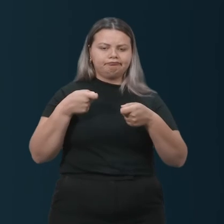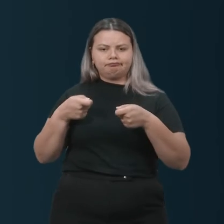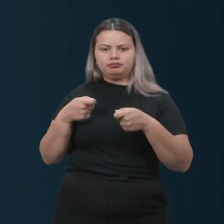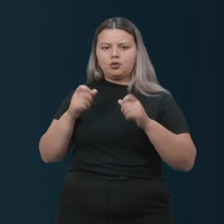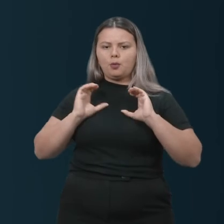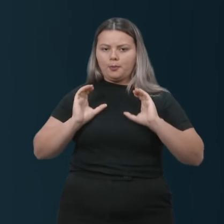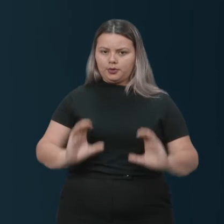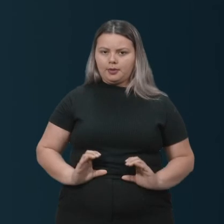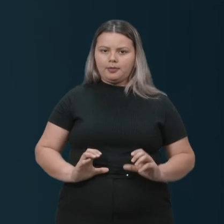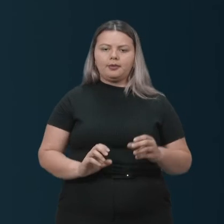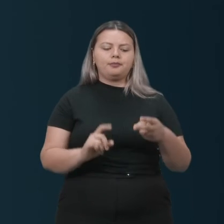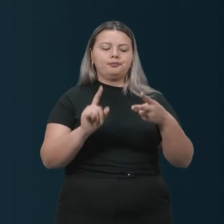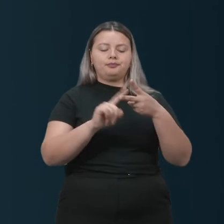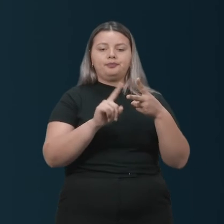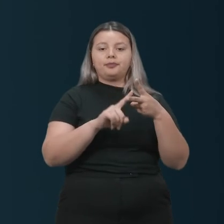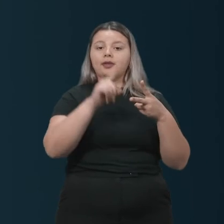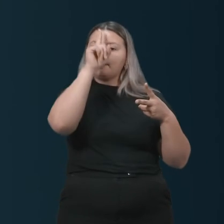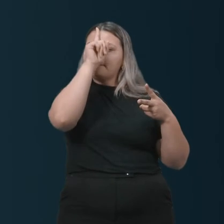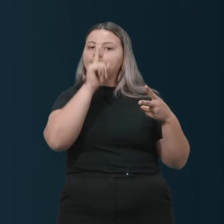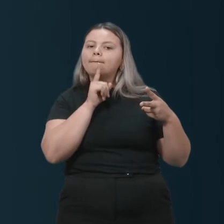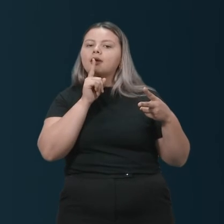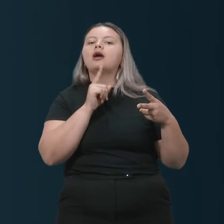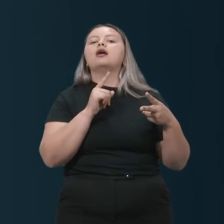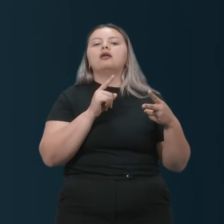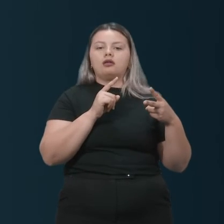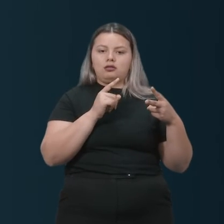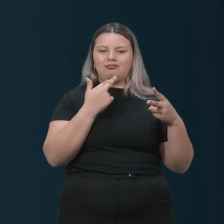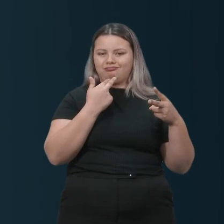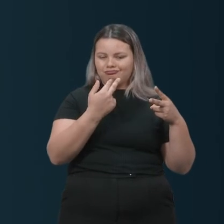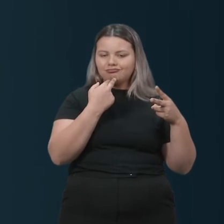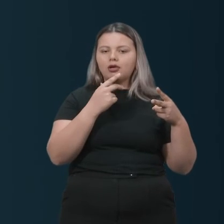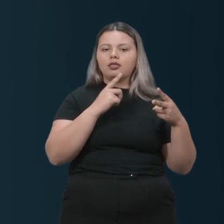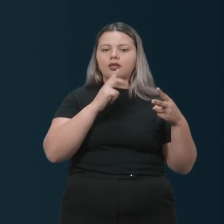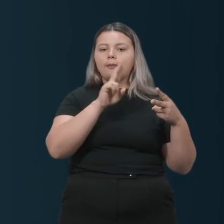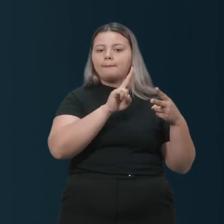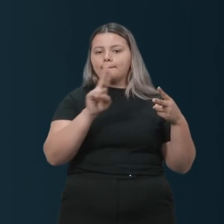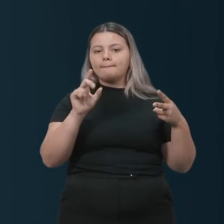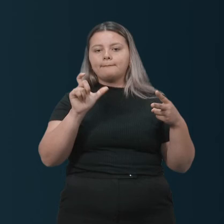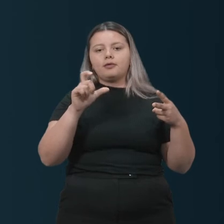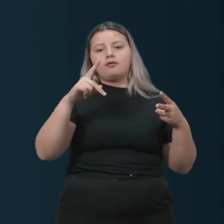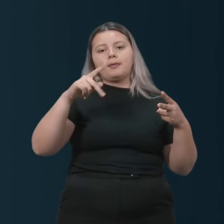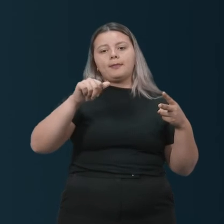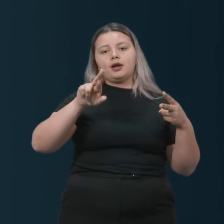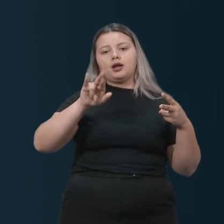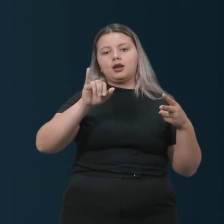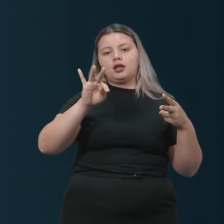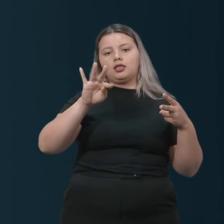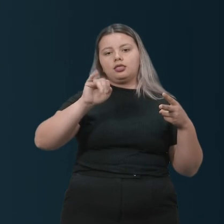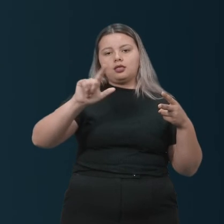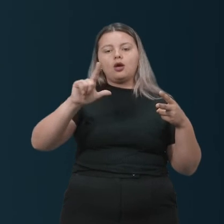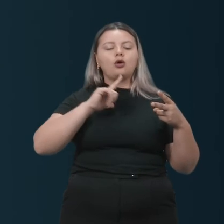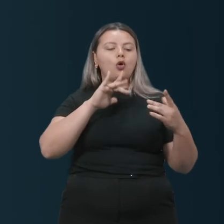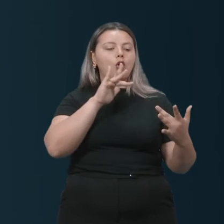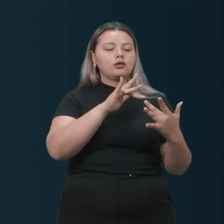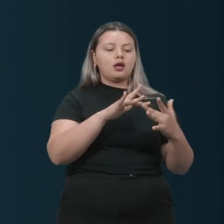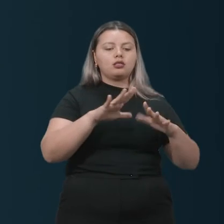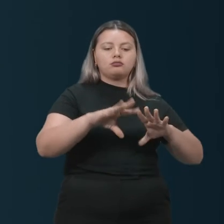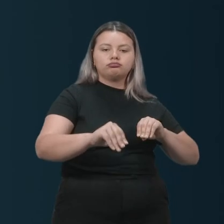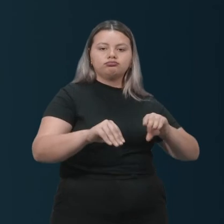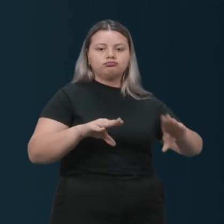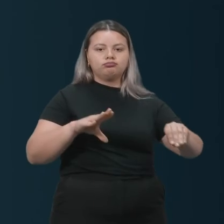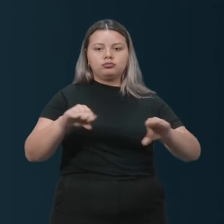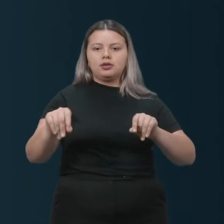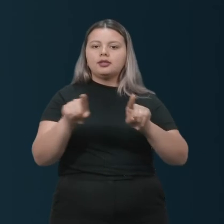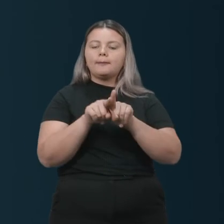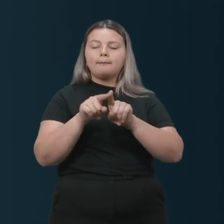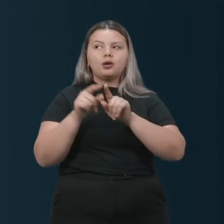comportamentos. Em amarelo, o lobo parietal, que tem uma importância para alguns sentidos, como tato, e também